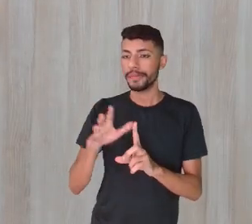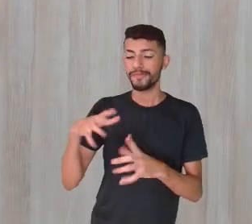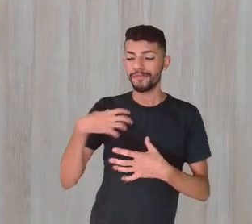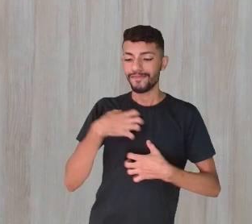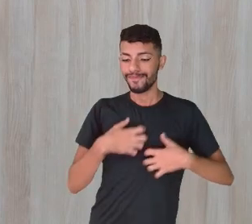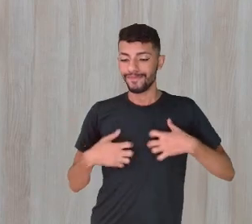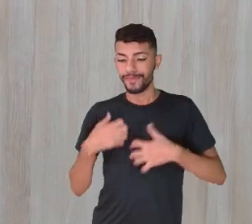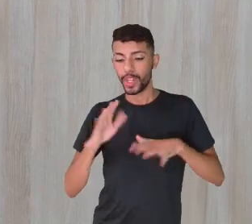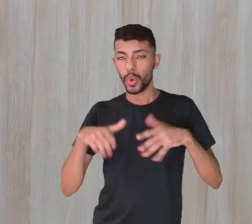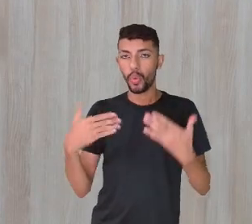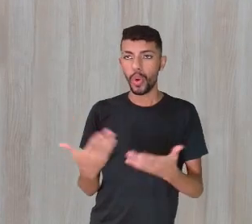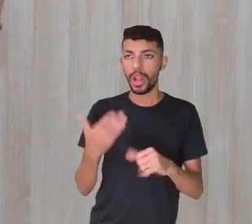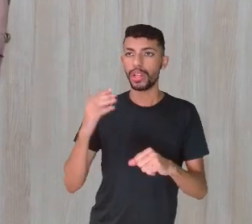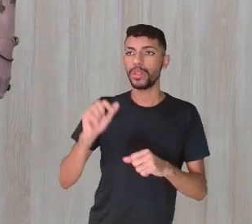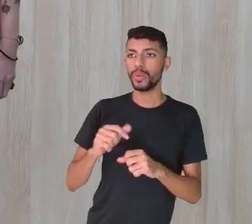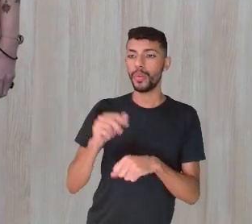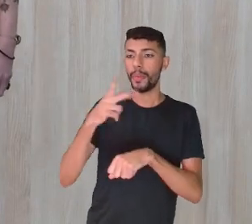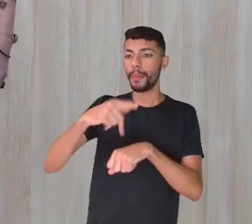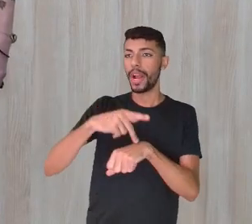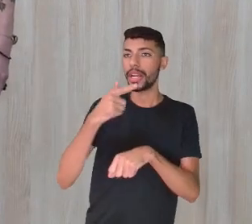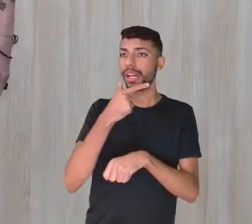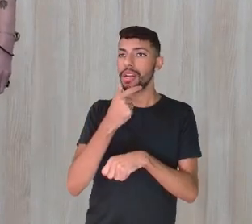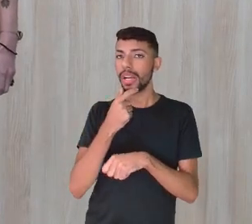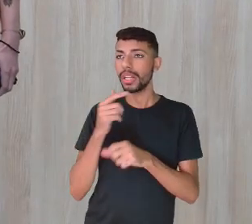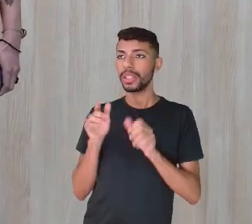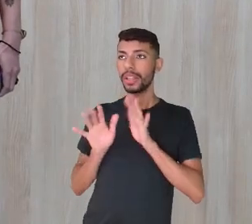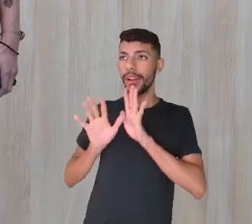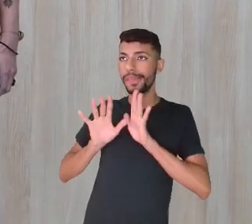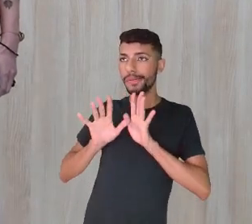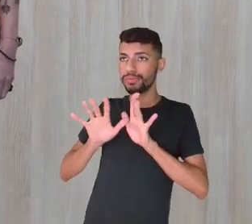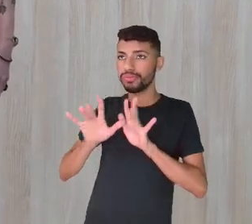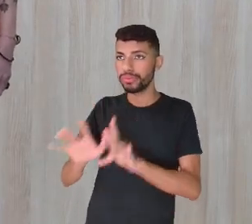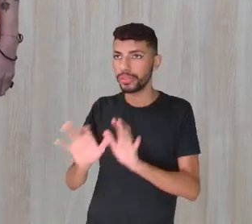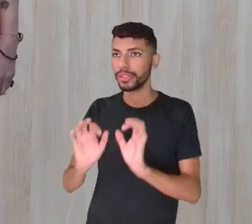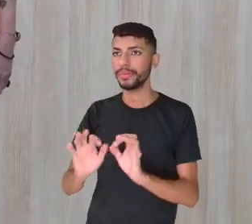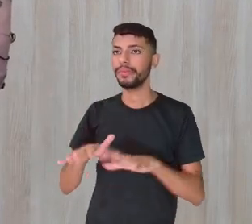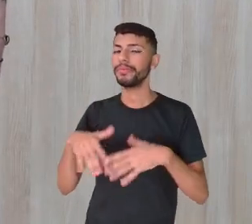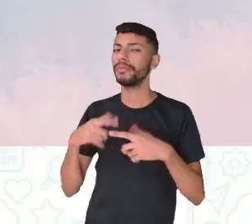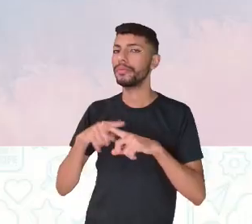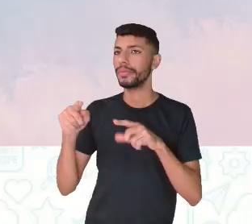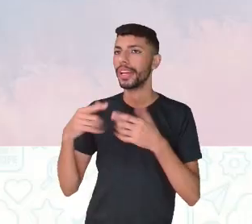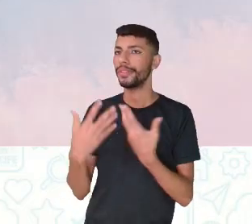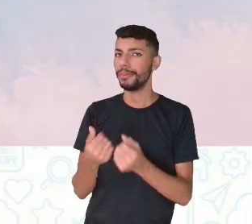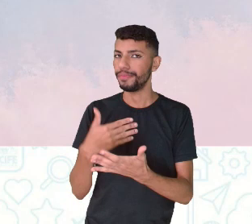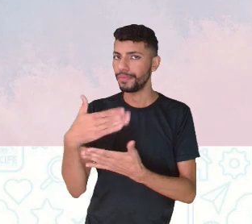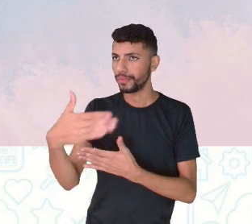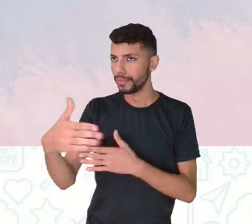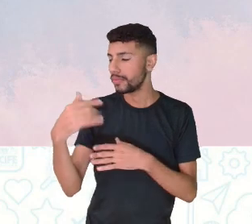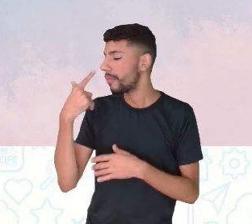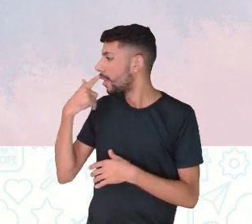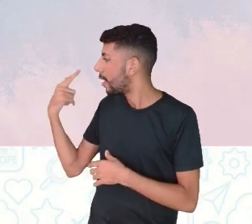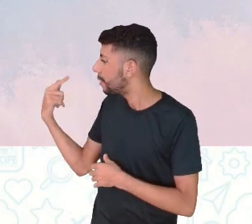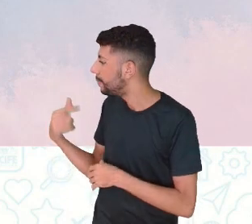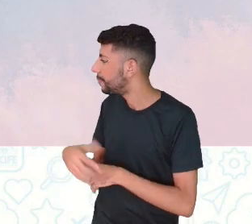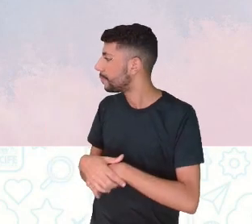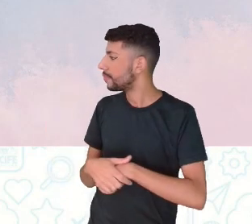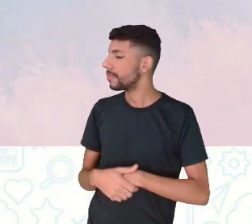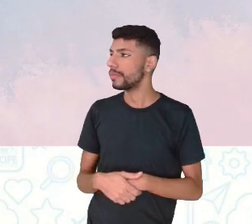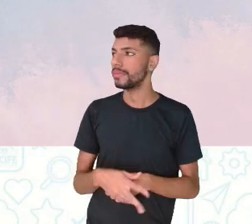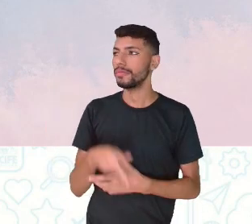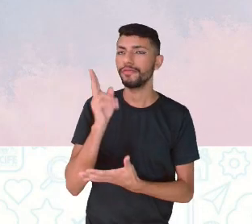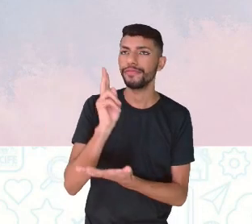começa a intervir nesses territórios. Certo? Mas vamos seguindo. Então, olha aí, mesmo, né, tendo